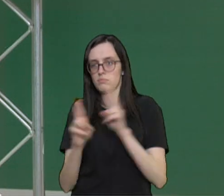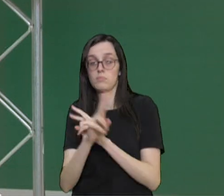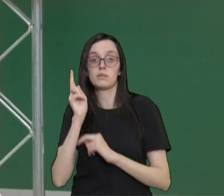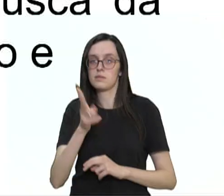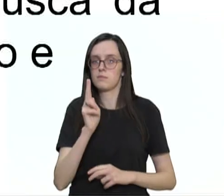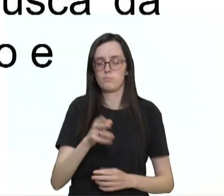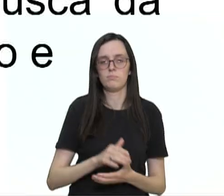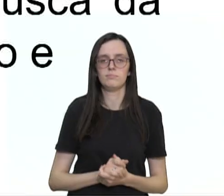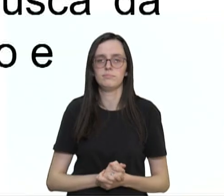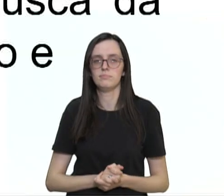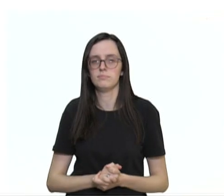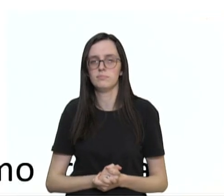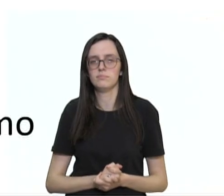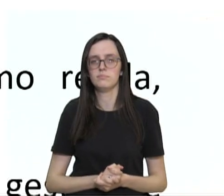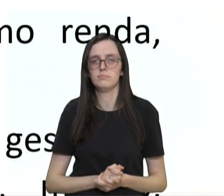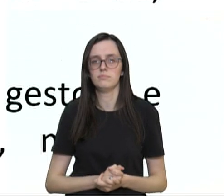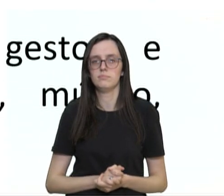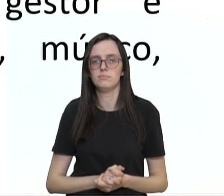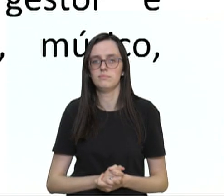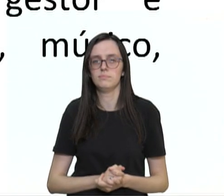ver.